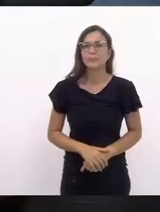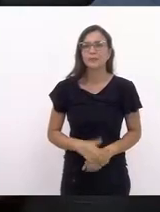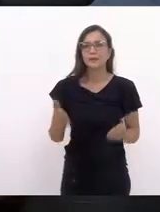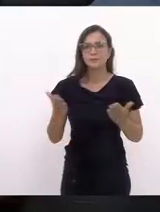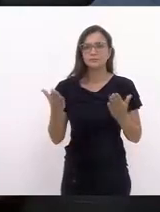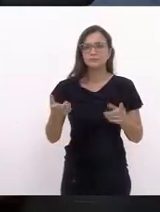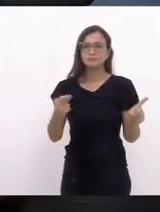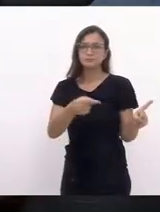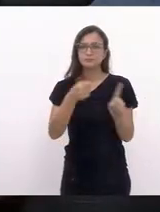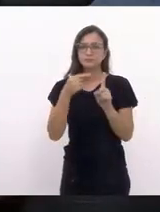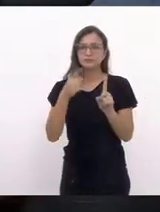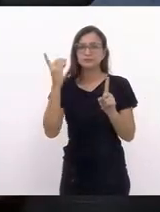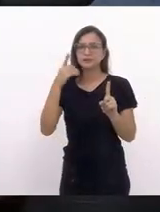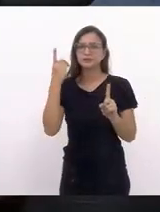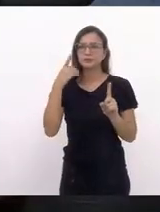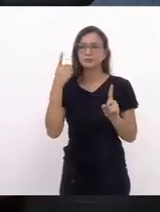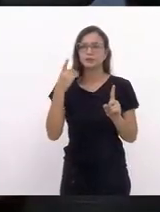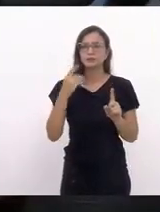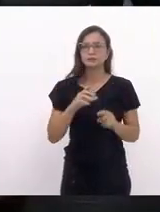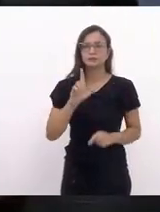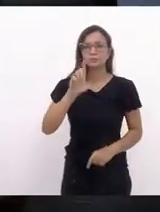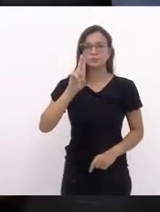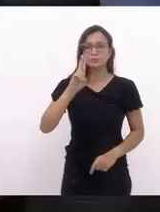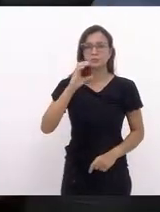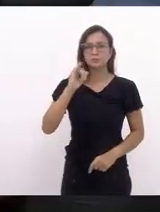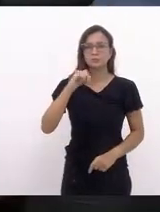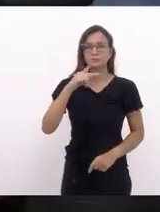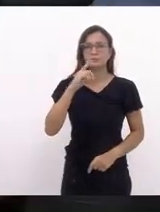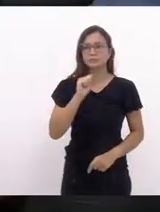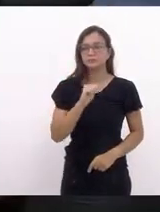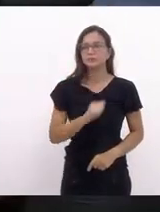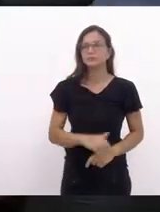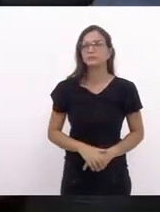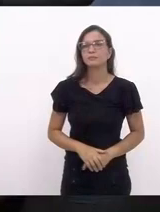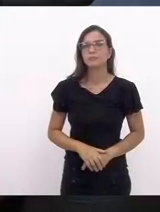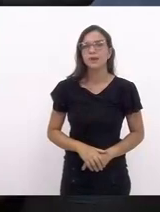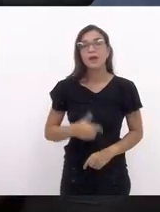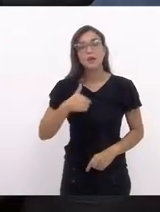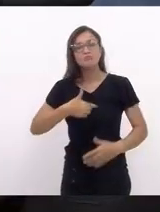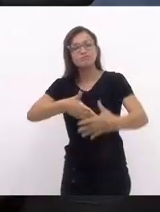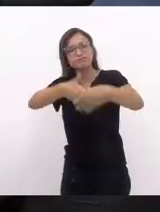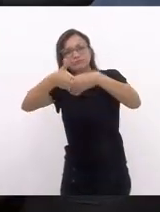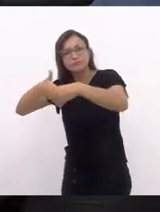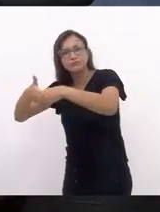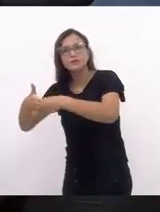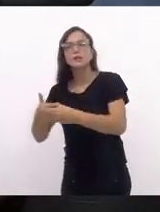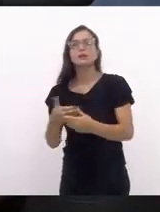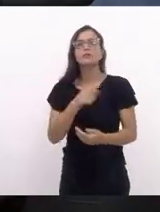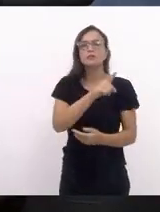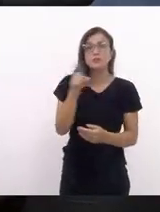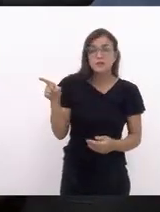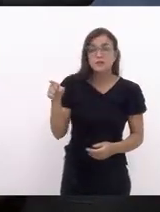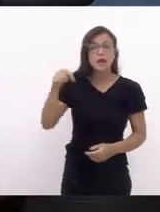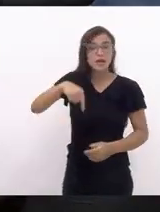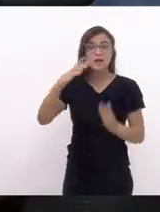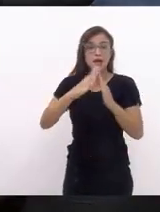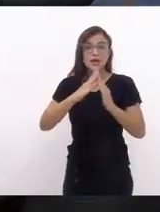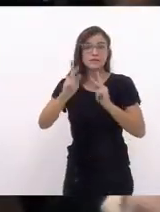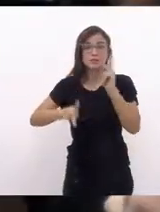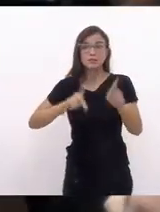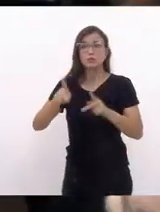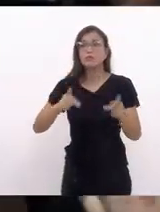deputada Lucinha primeiro eu queria fazer uma saudação a todos que estão na galeria importante essa aqui é a casa do Povo